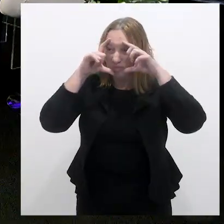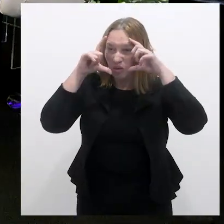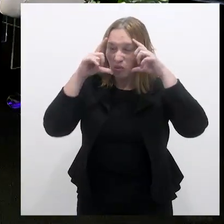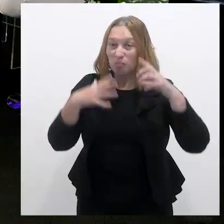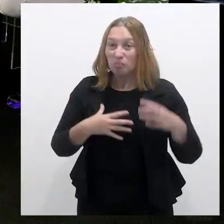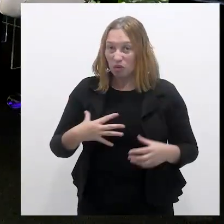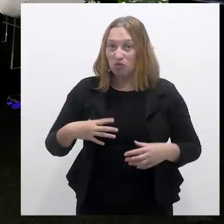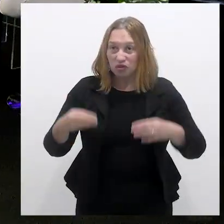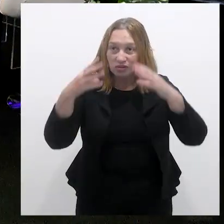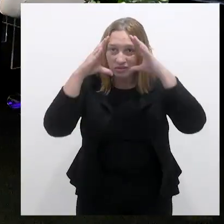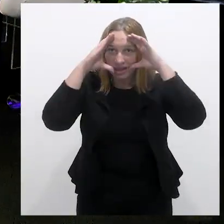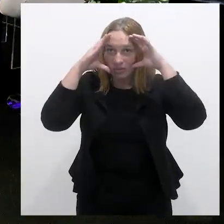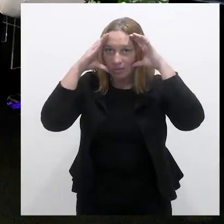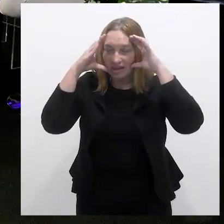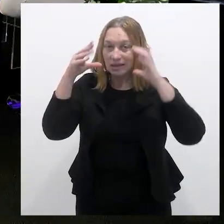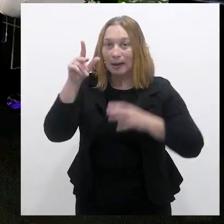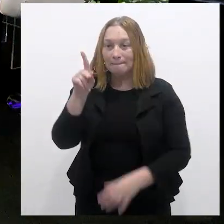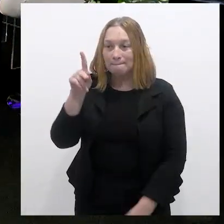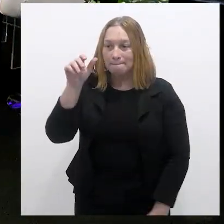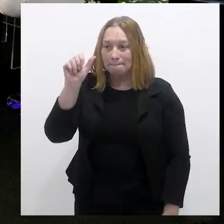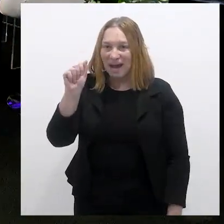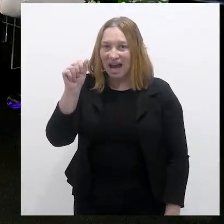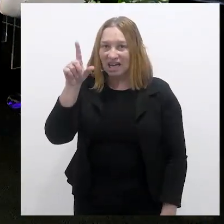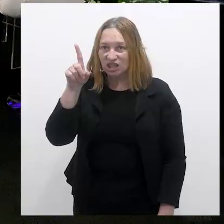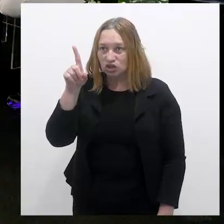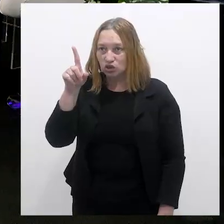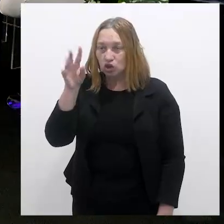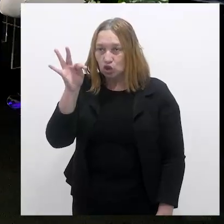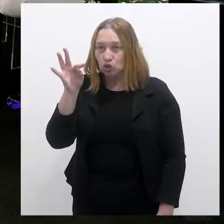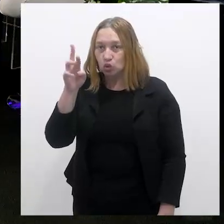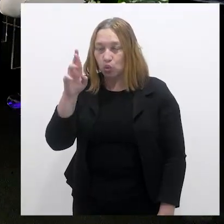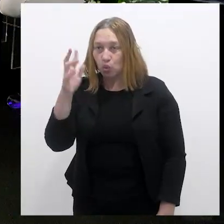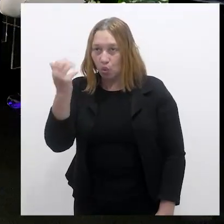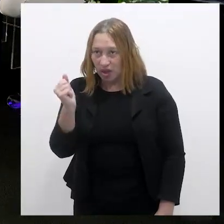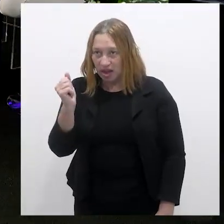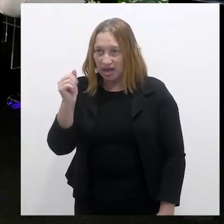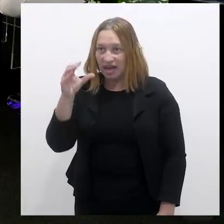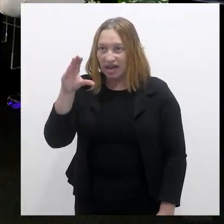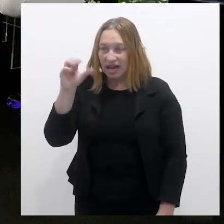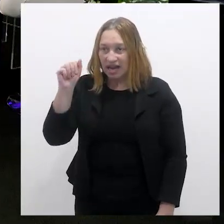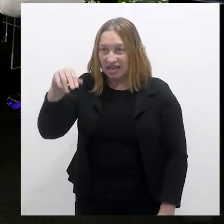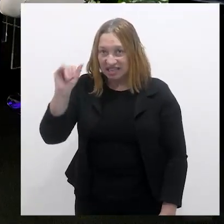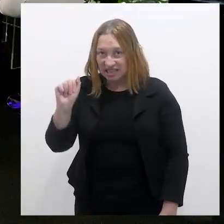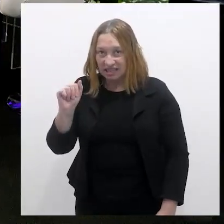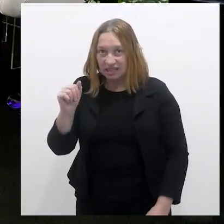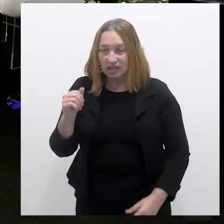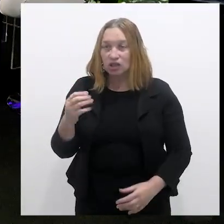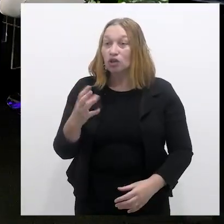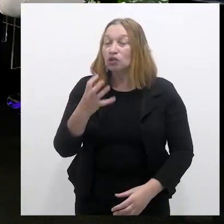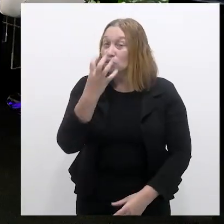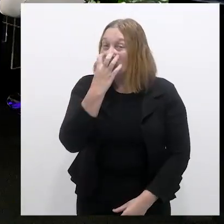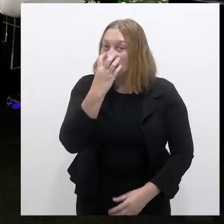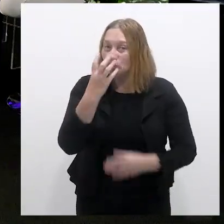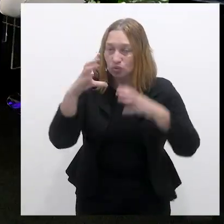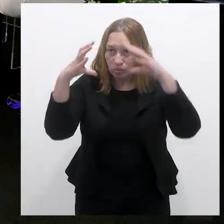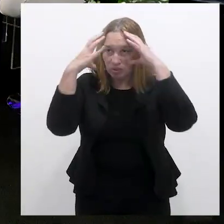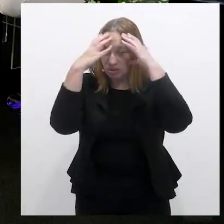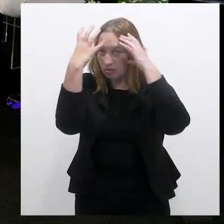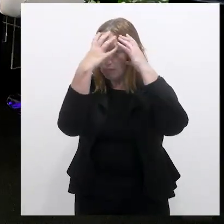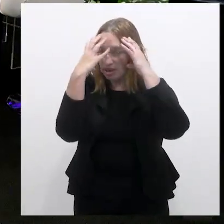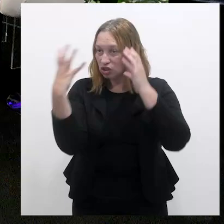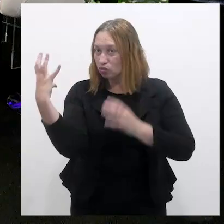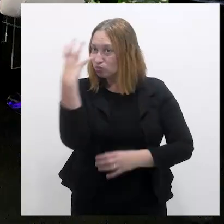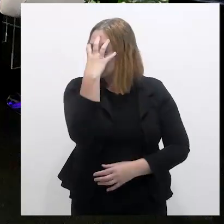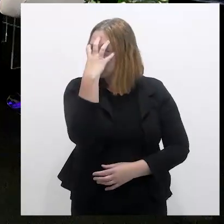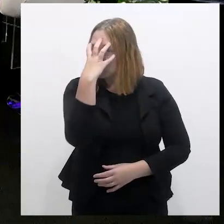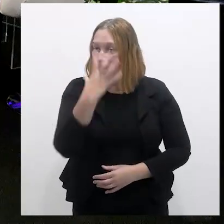Patrulha Canina nele, aí deu para ver bem, estava quietinho lá. Ele saiu extasiado do concerto. É